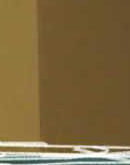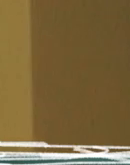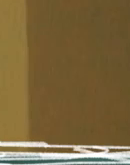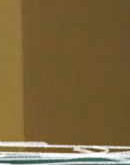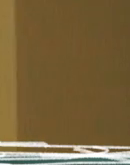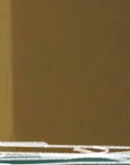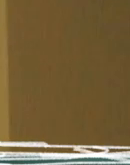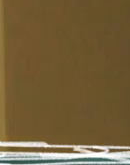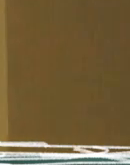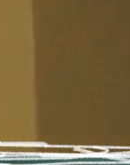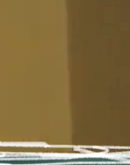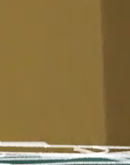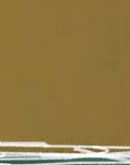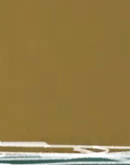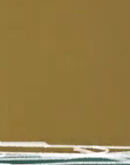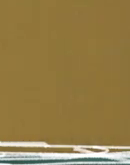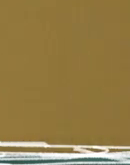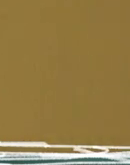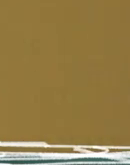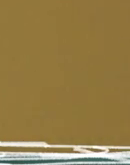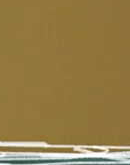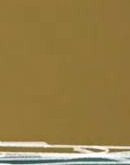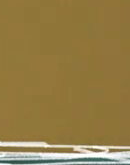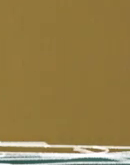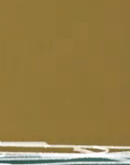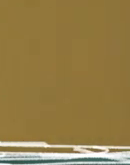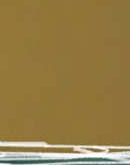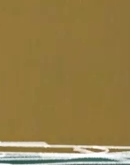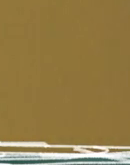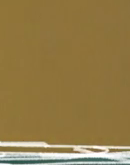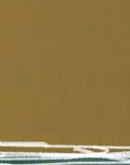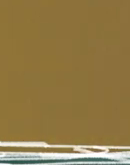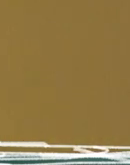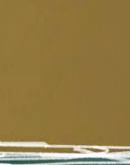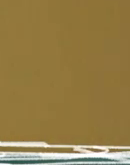Convido o docente Caio Luiz, da Progesp,